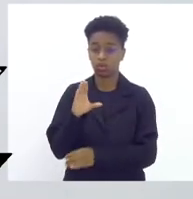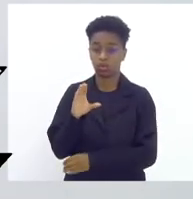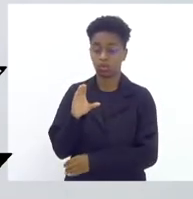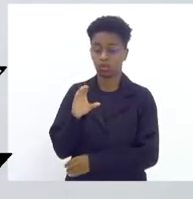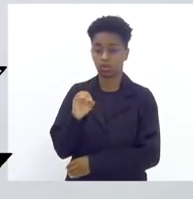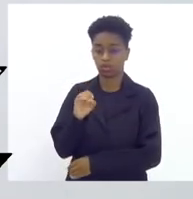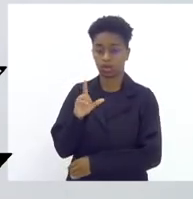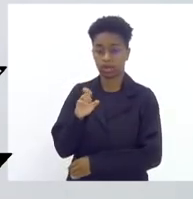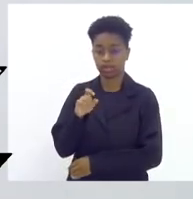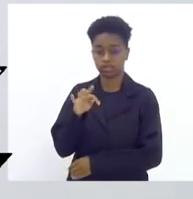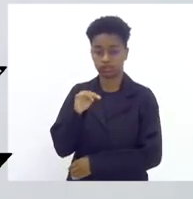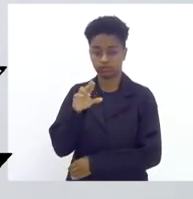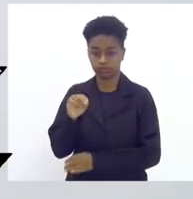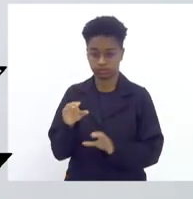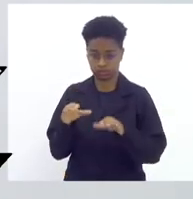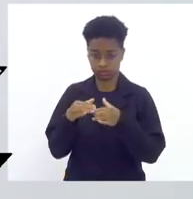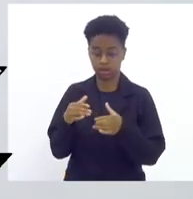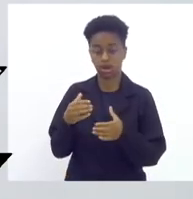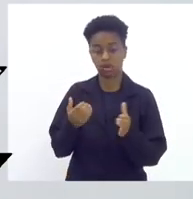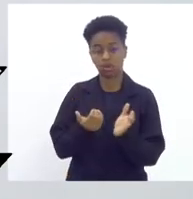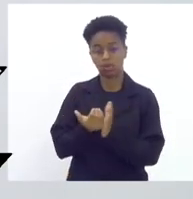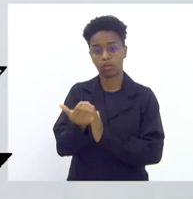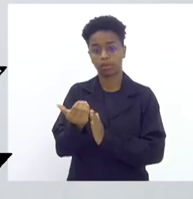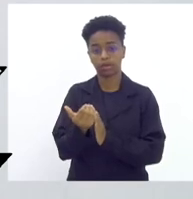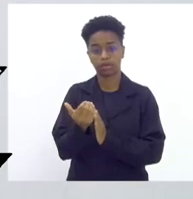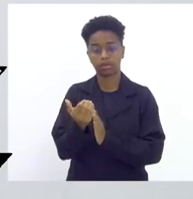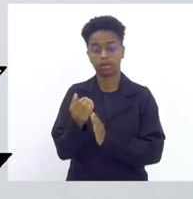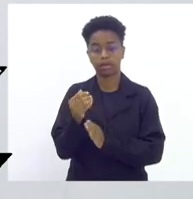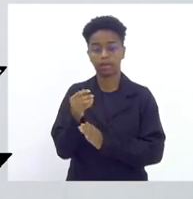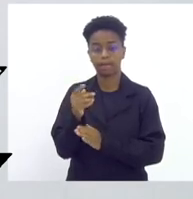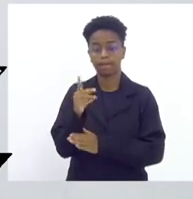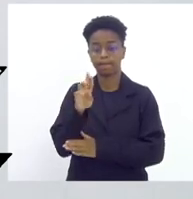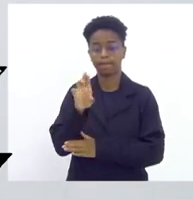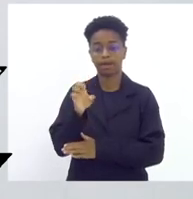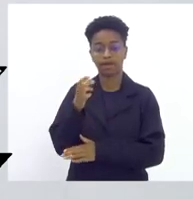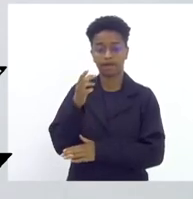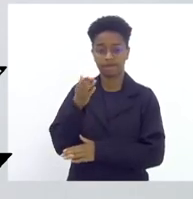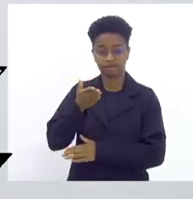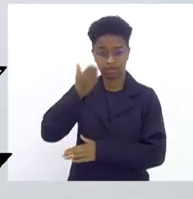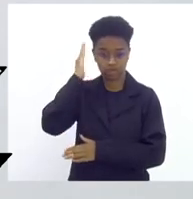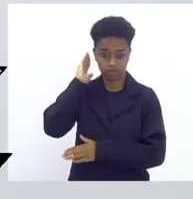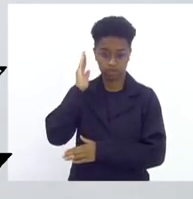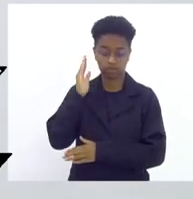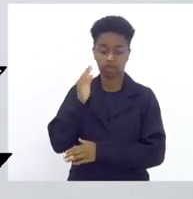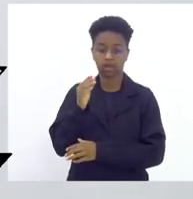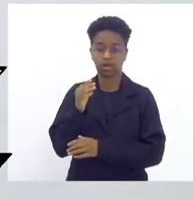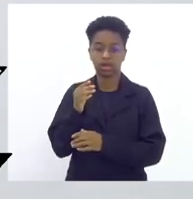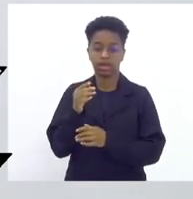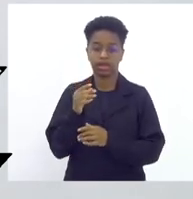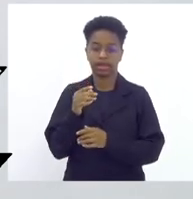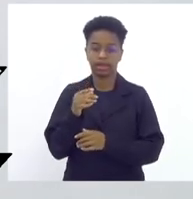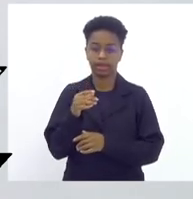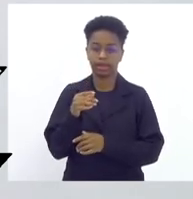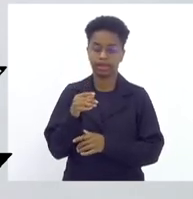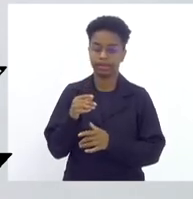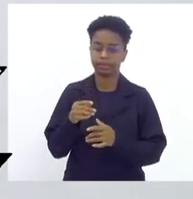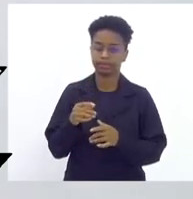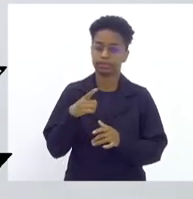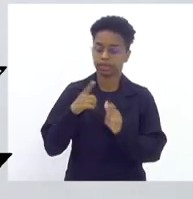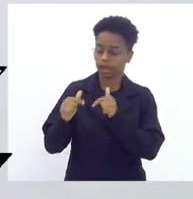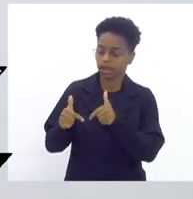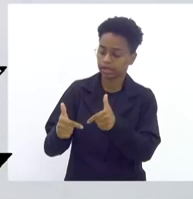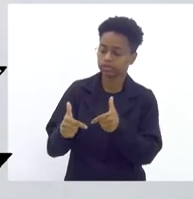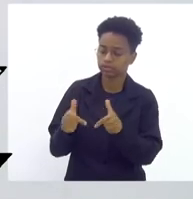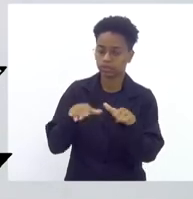de costa barros será inaugurado pré-vestibular Fórmula Mágica da Paz mas a atuação do